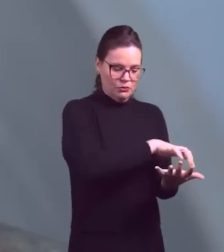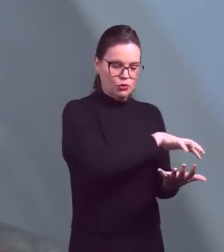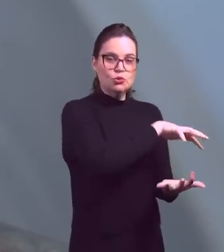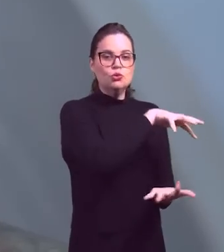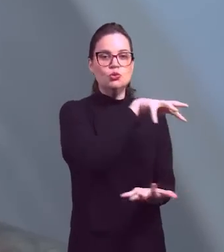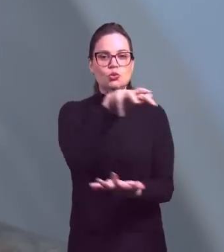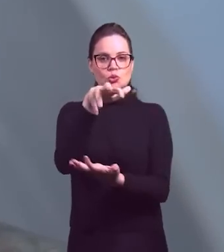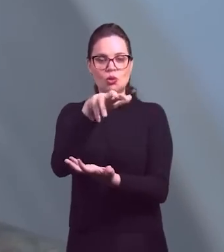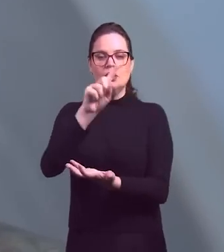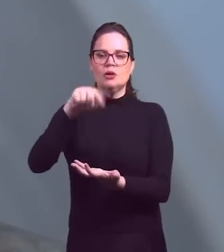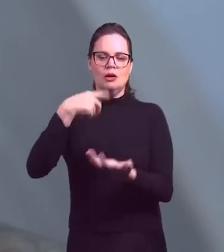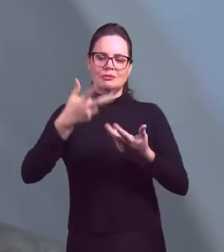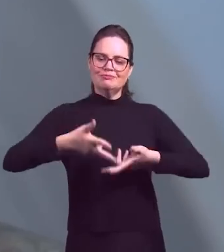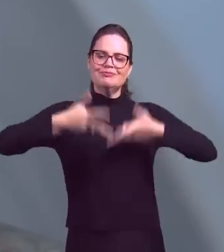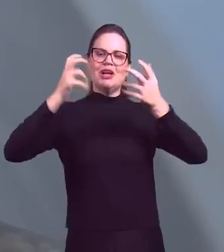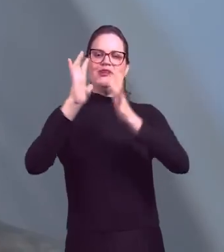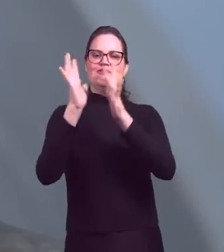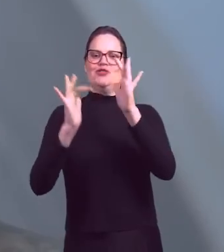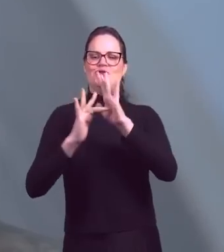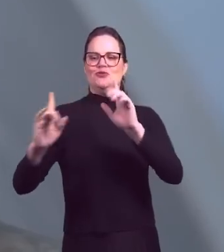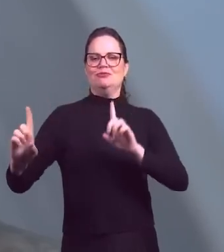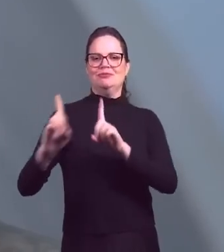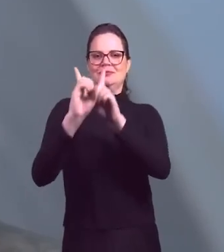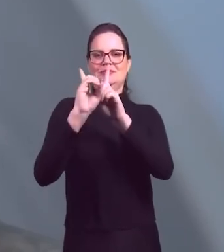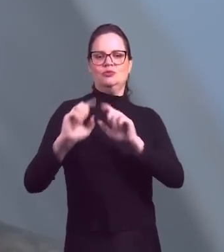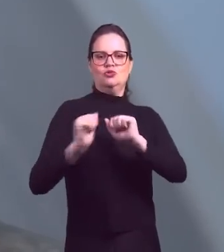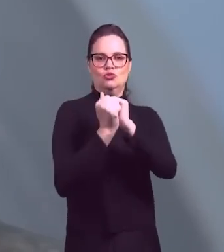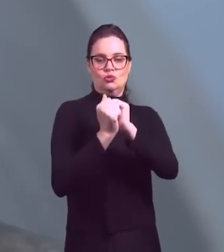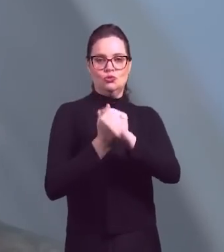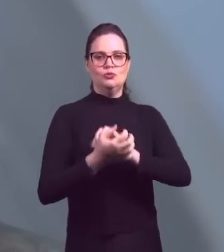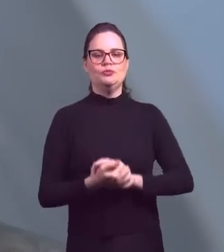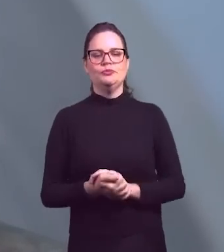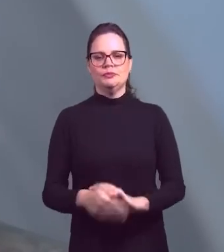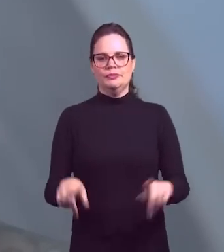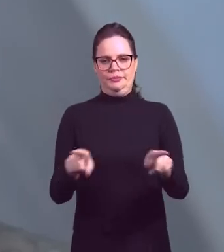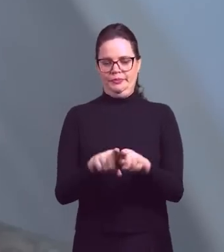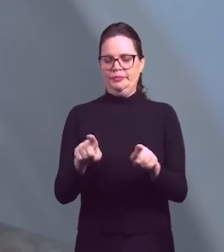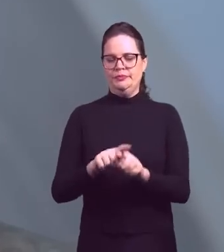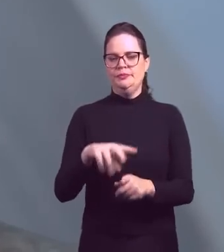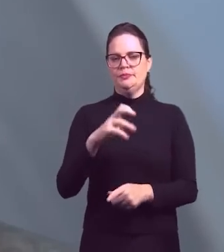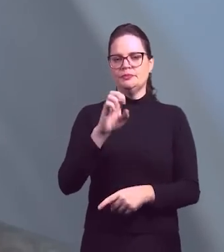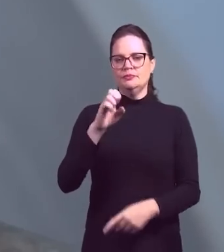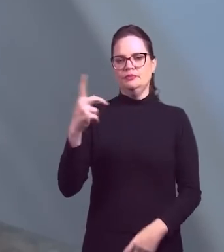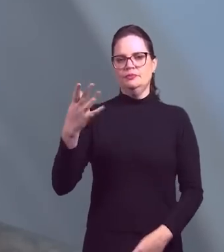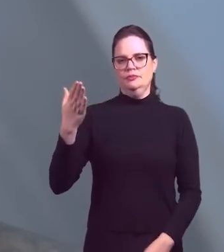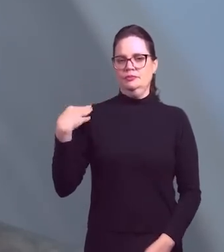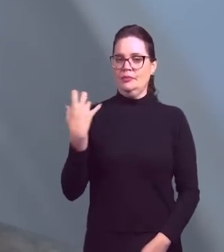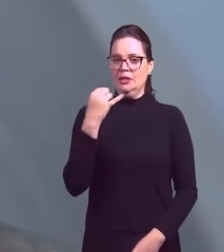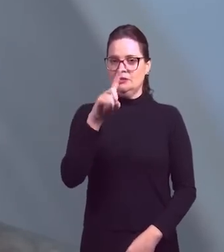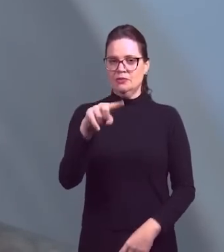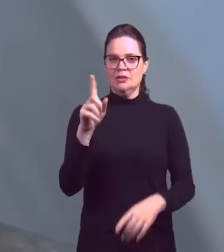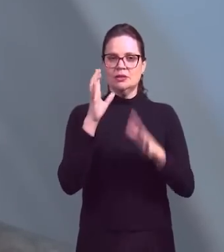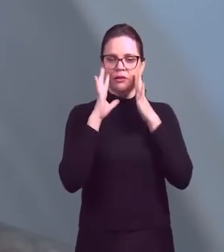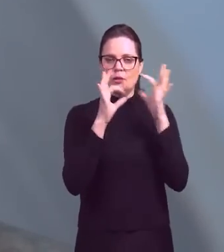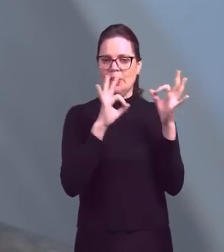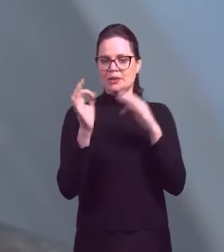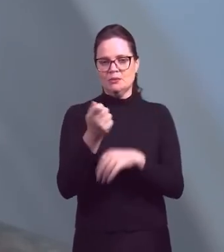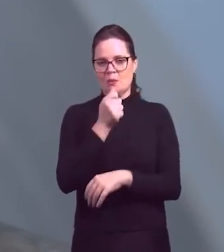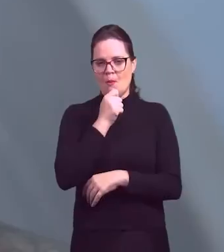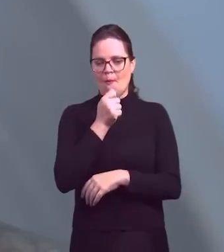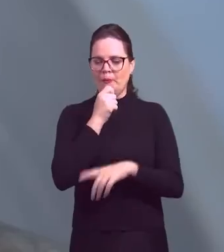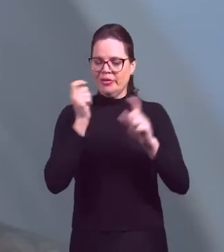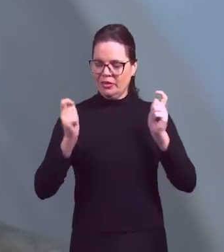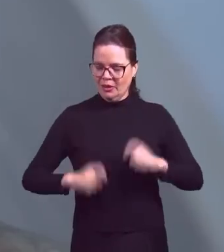coisas, nós vemos Jesus ali. E o senhor, no programa anterior, quem não assistiu,